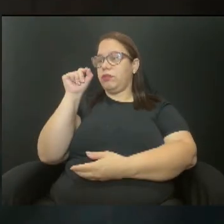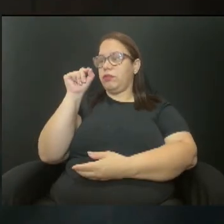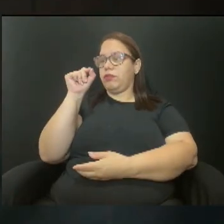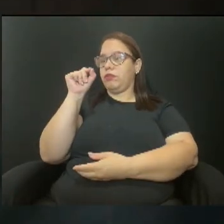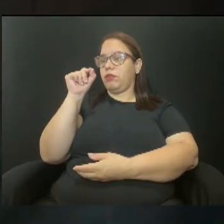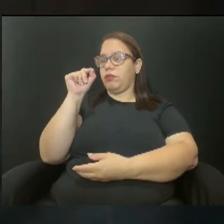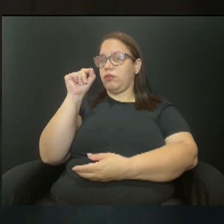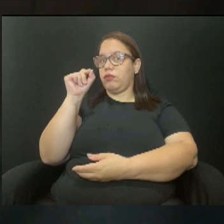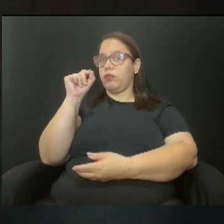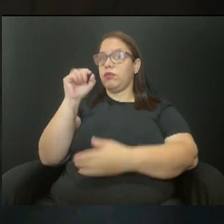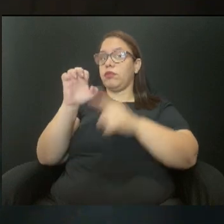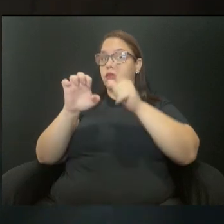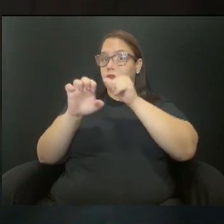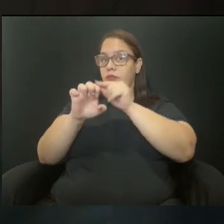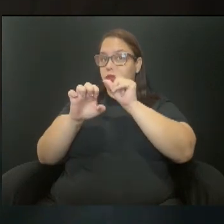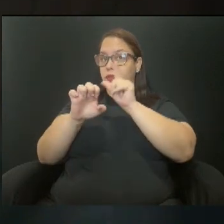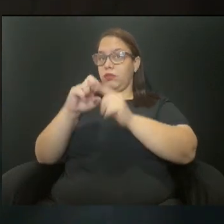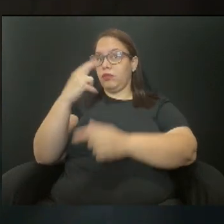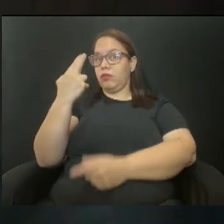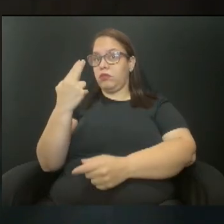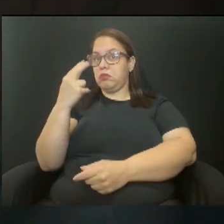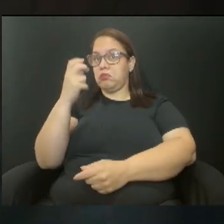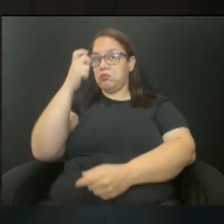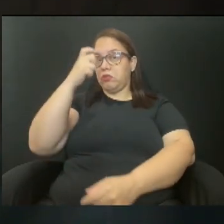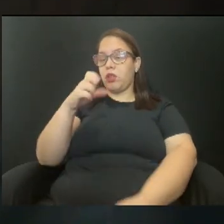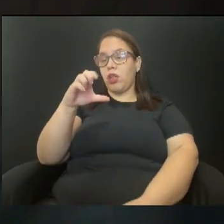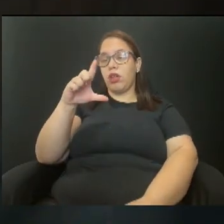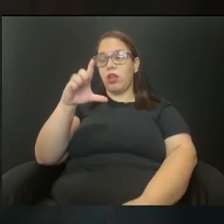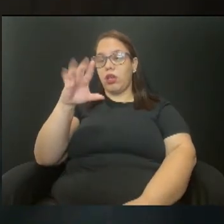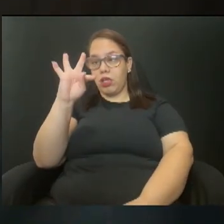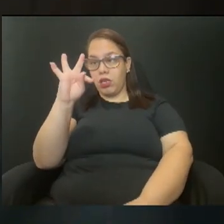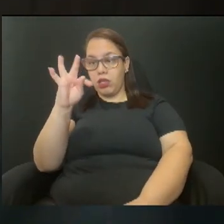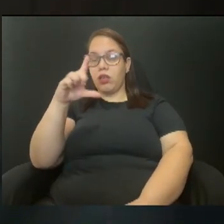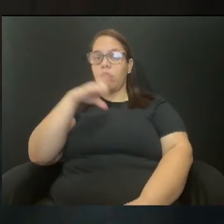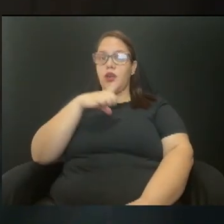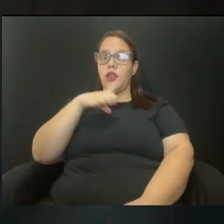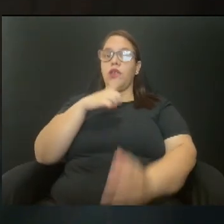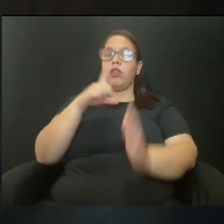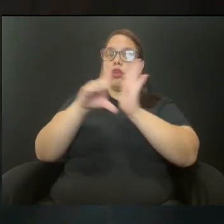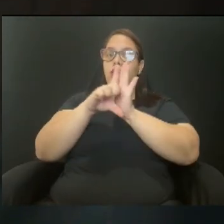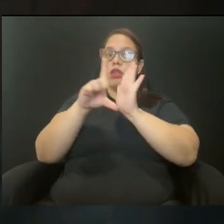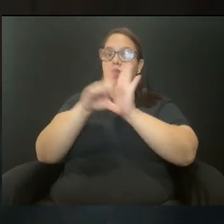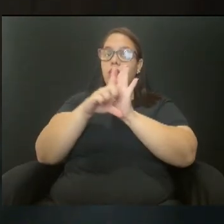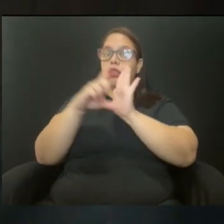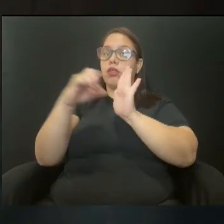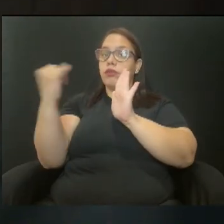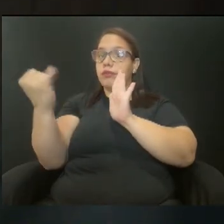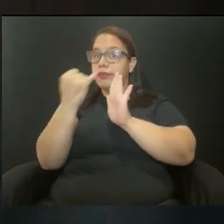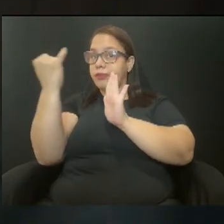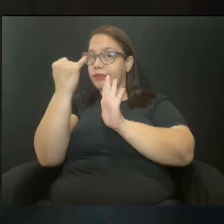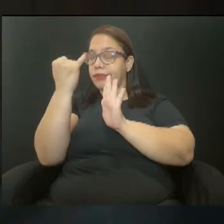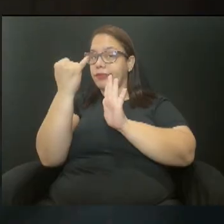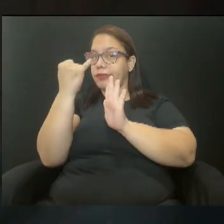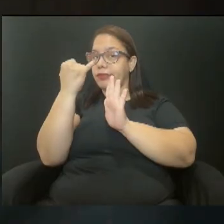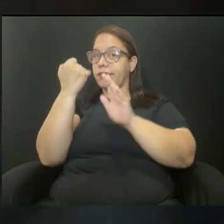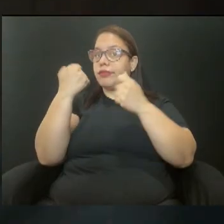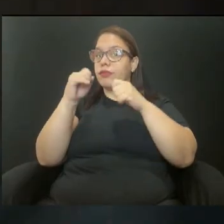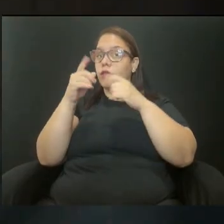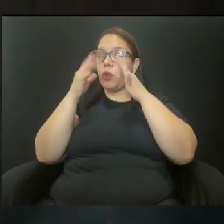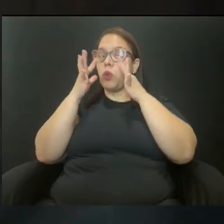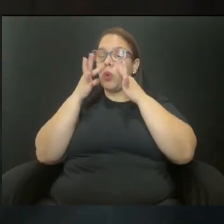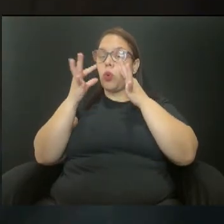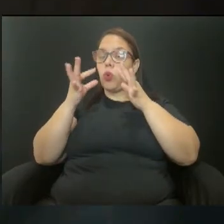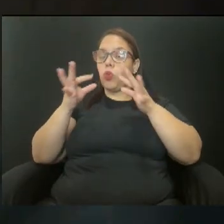empreender ou ser CLT, gente, tem uma questão de legislação importante que deve ser observada. Não é